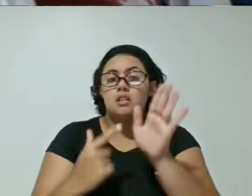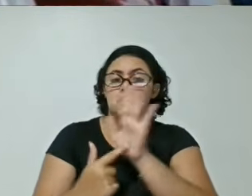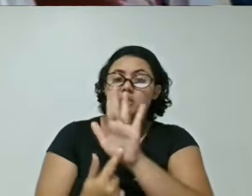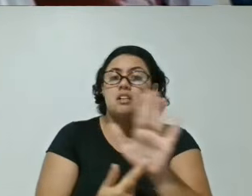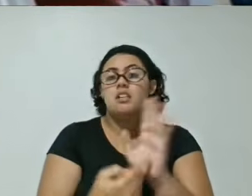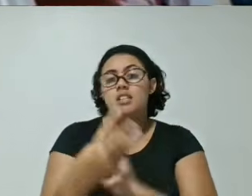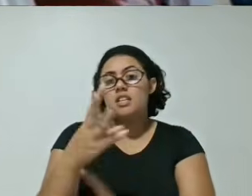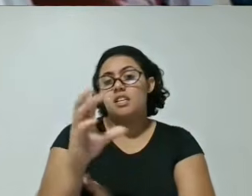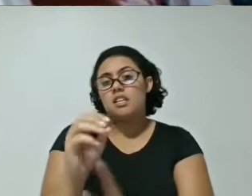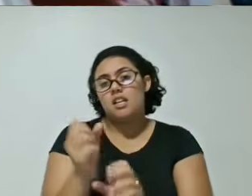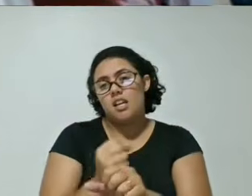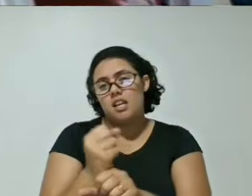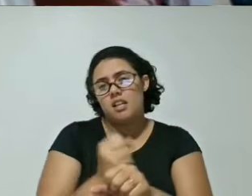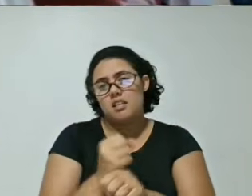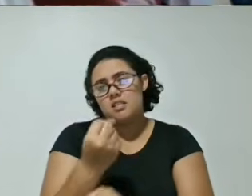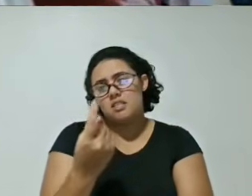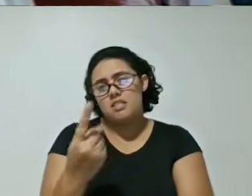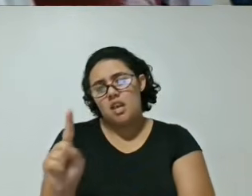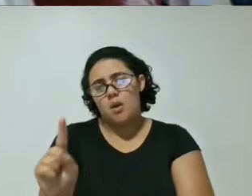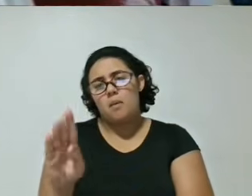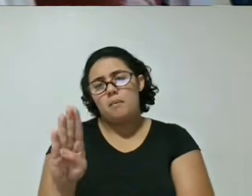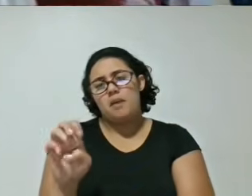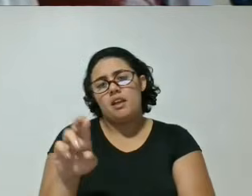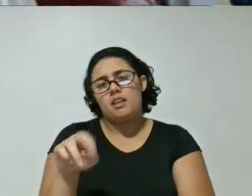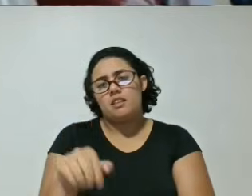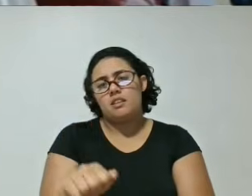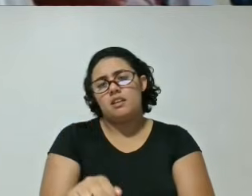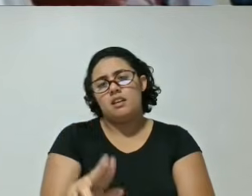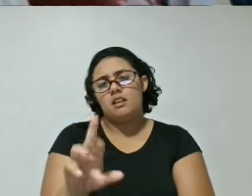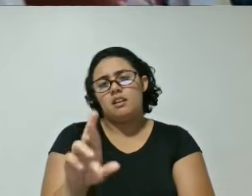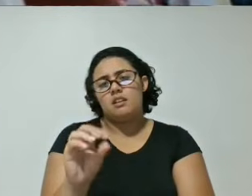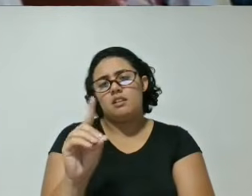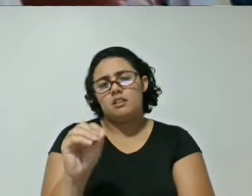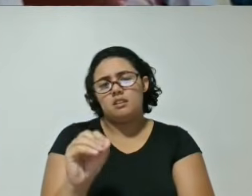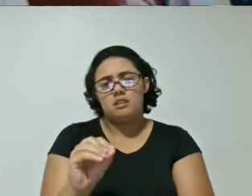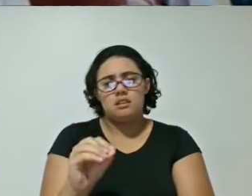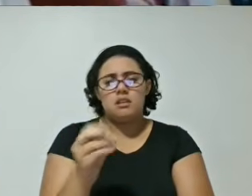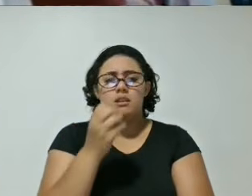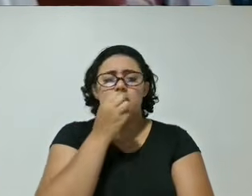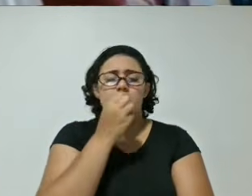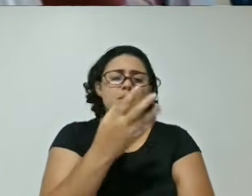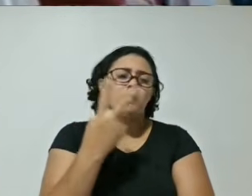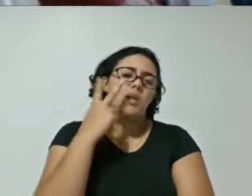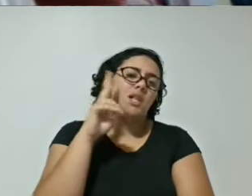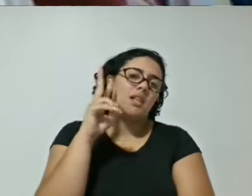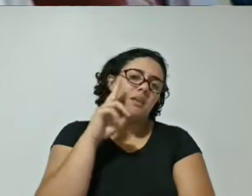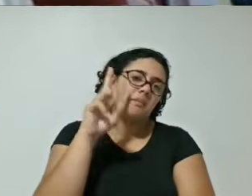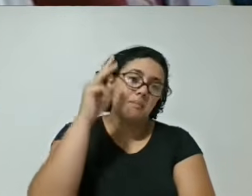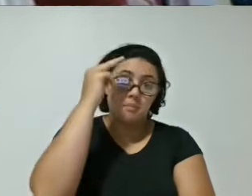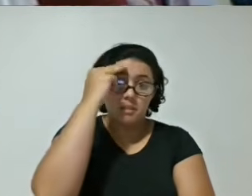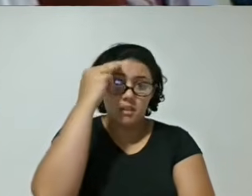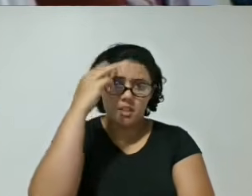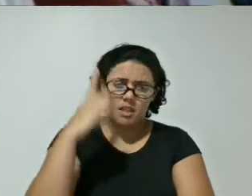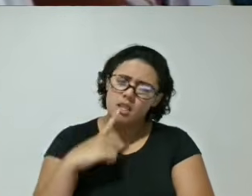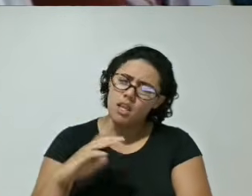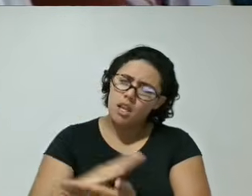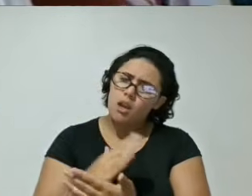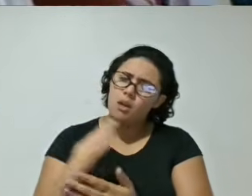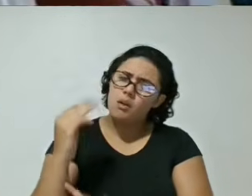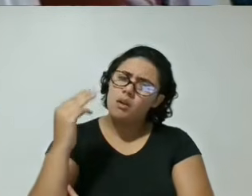São Bernardo. Nossa, maravilhoso poder revisitar essa memória. E aí, tem alguma história, Léo,